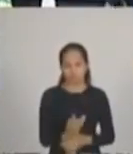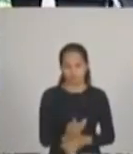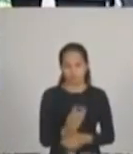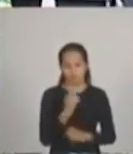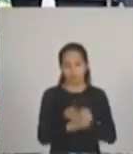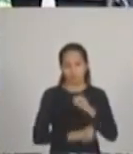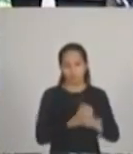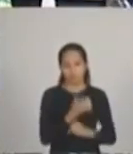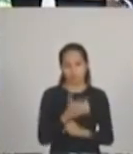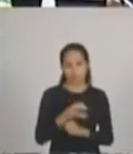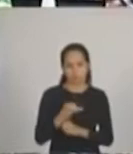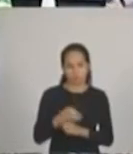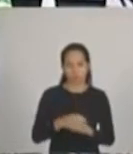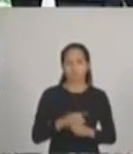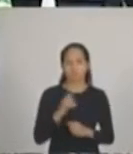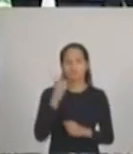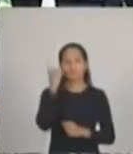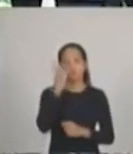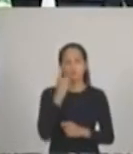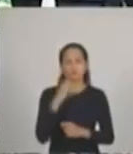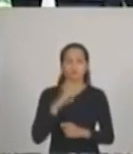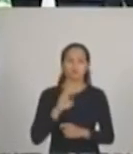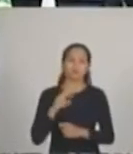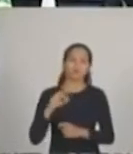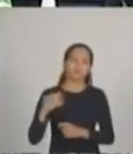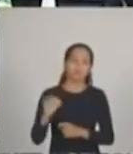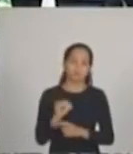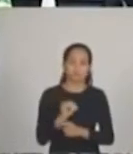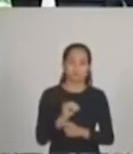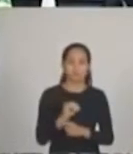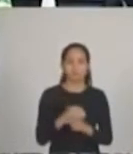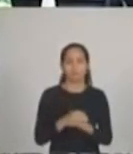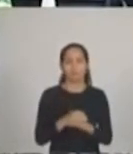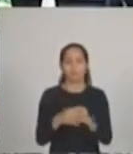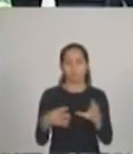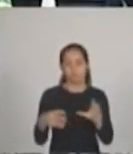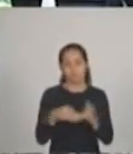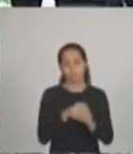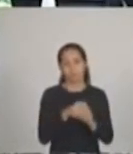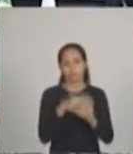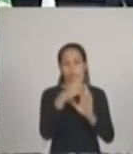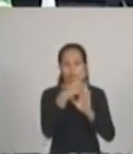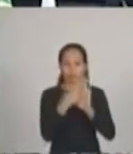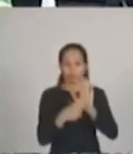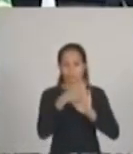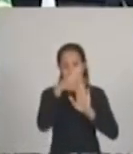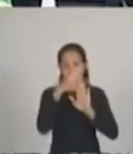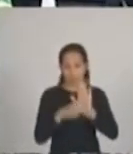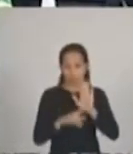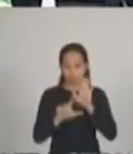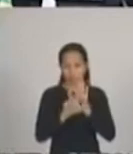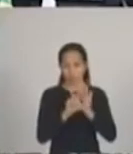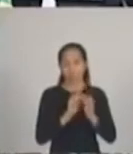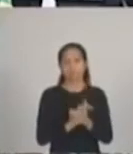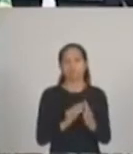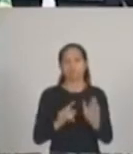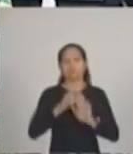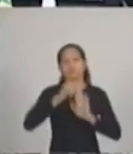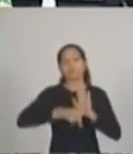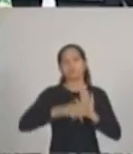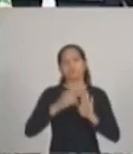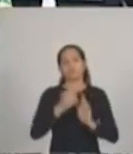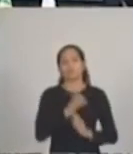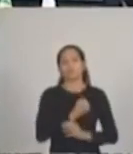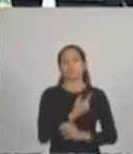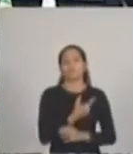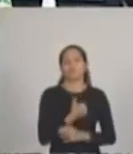supressiva 01-2021 do deputado Emílio Mameri. Junte-se ao projeto de lei 190-2021. Projeto de lei